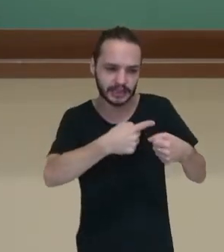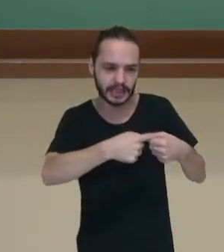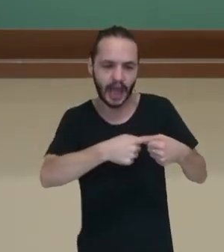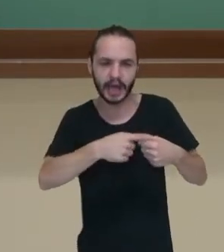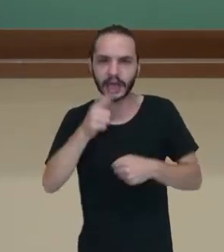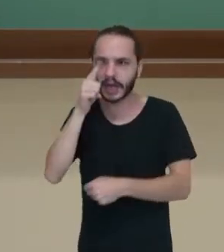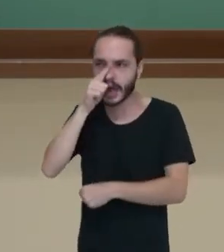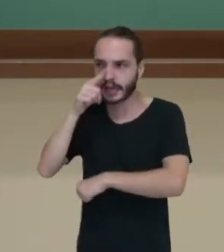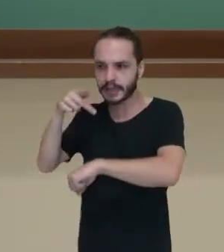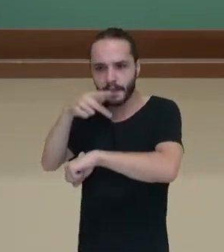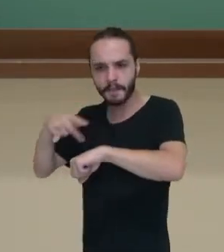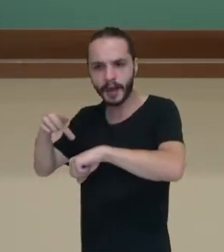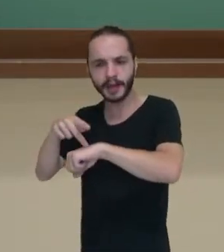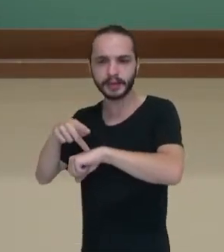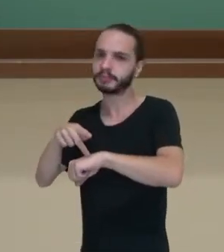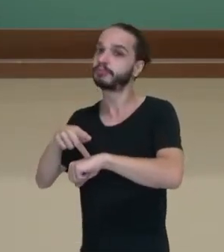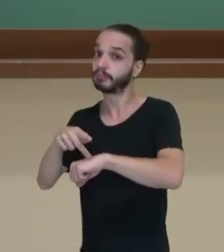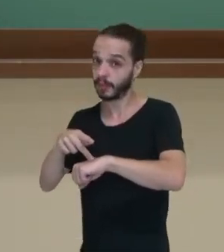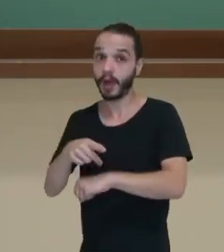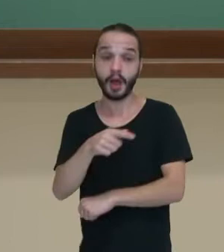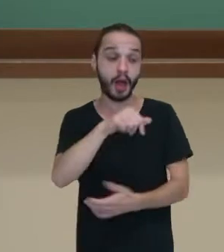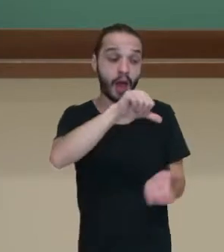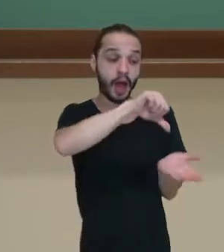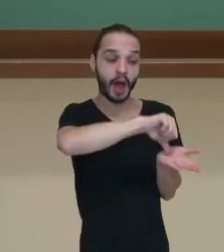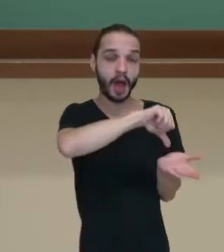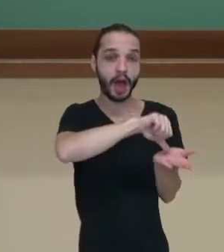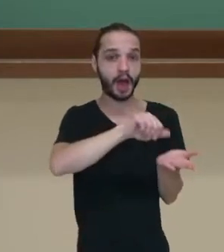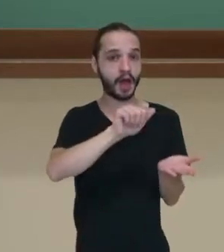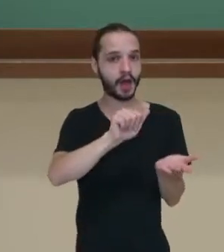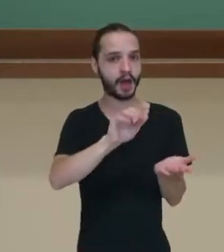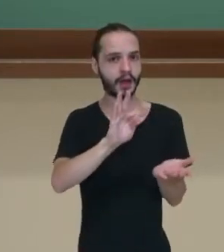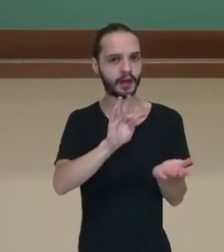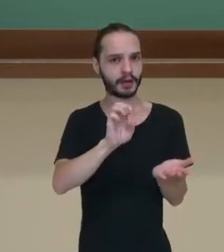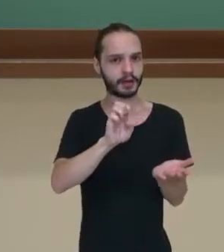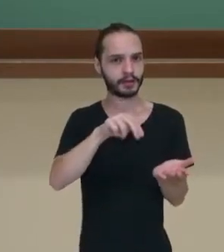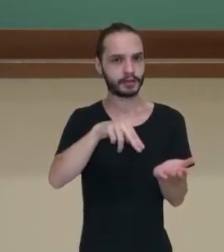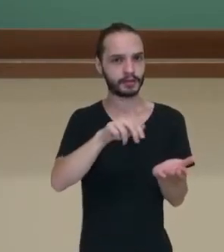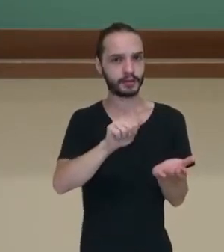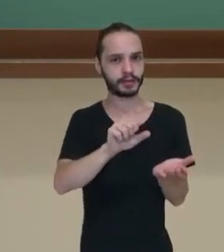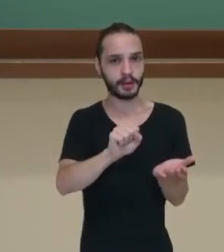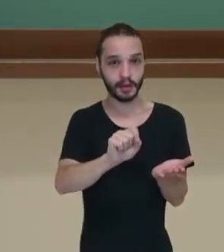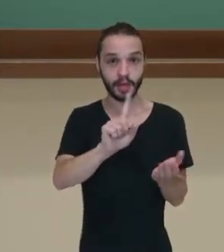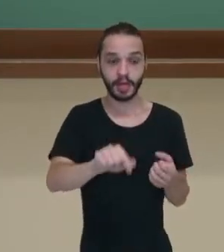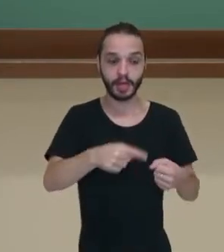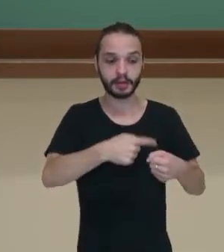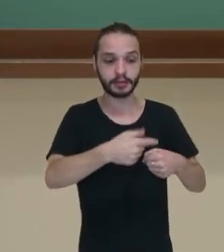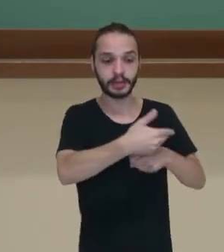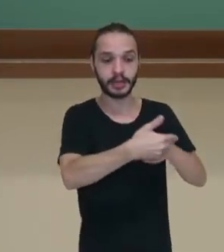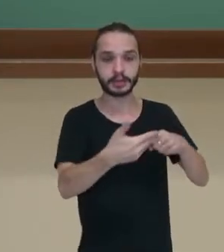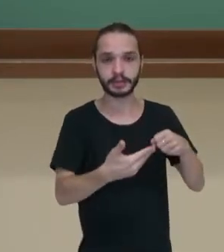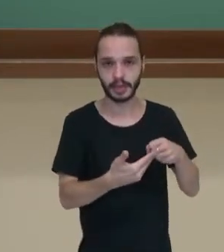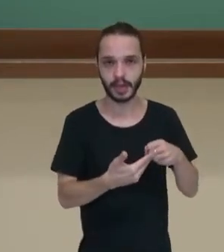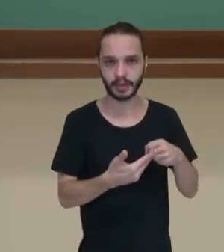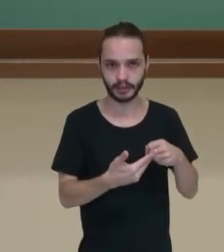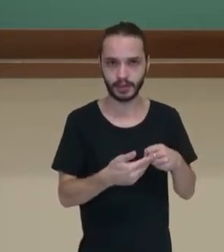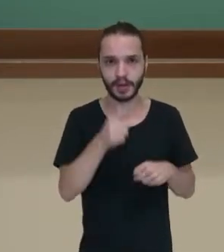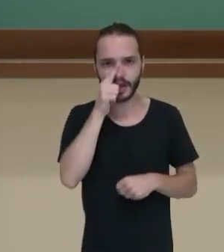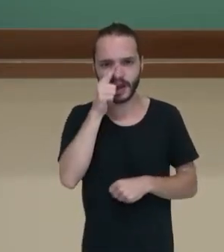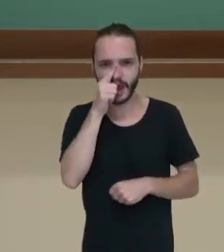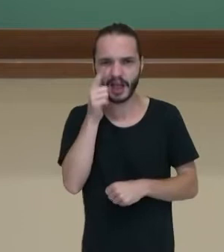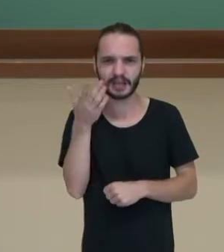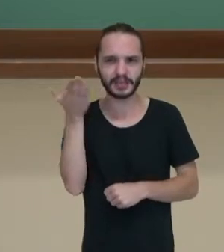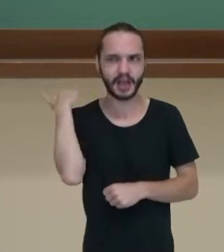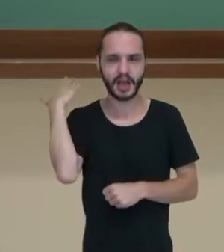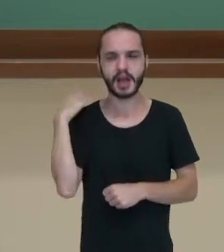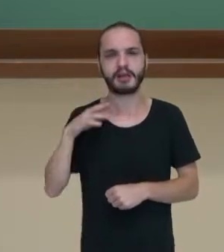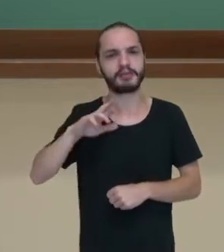país, na verdade Atenas era uma cidade-estado. Né? Ela não era, a Grécia daquela época não era dividida como a gente pensa,